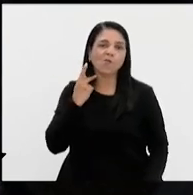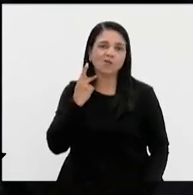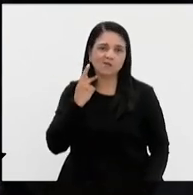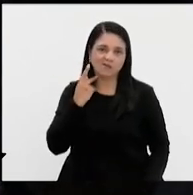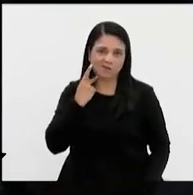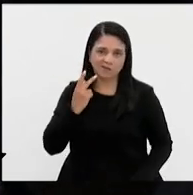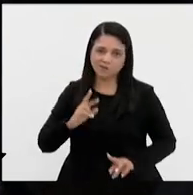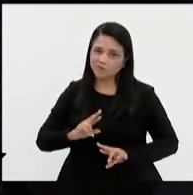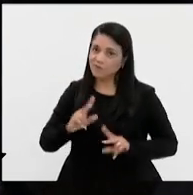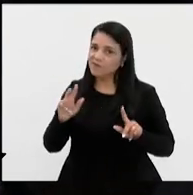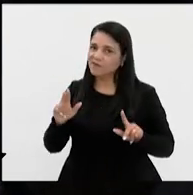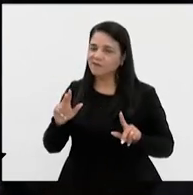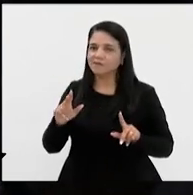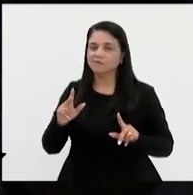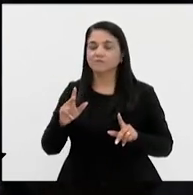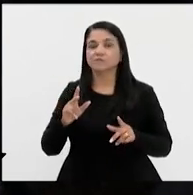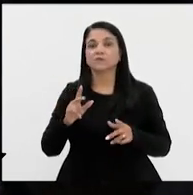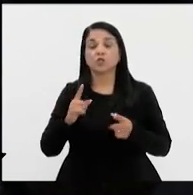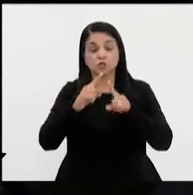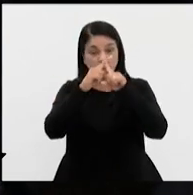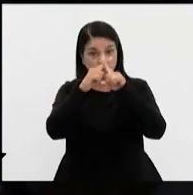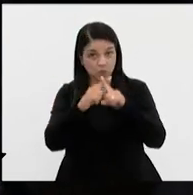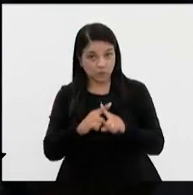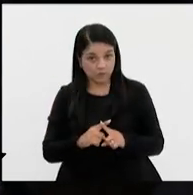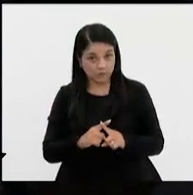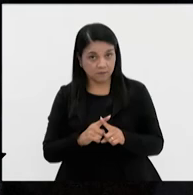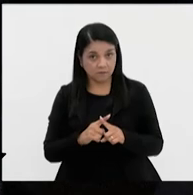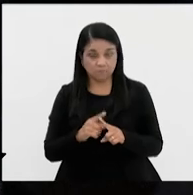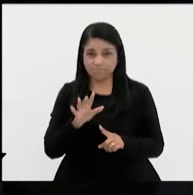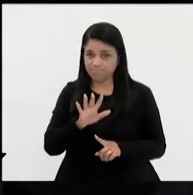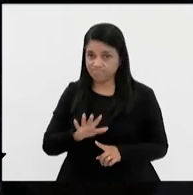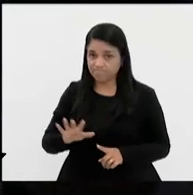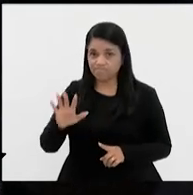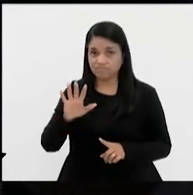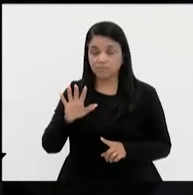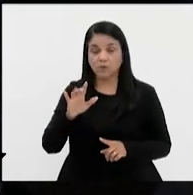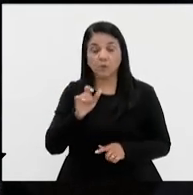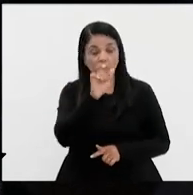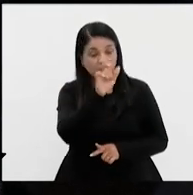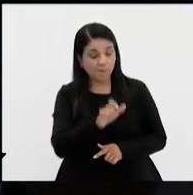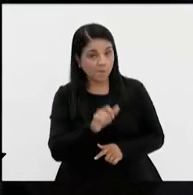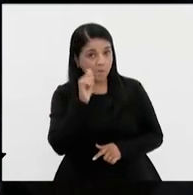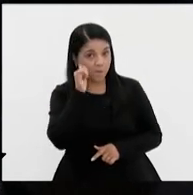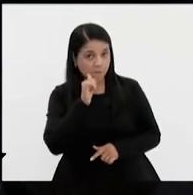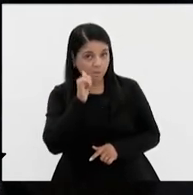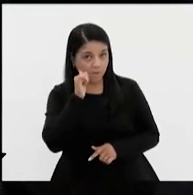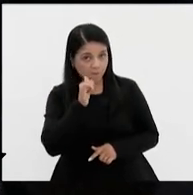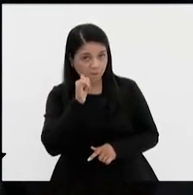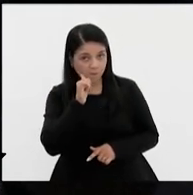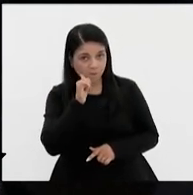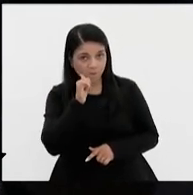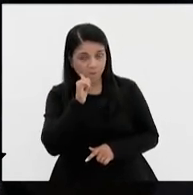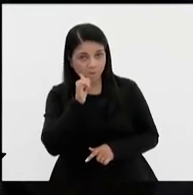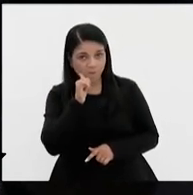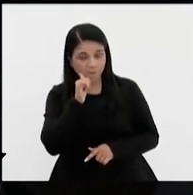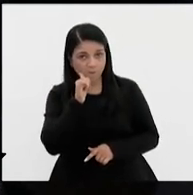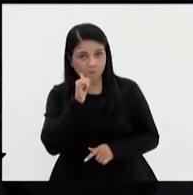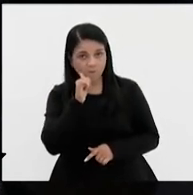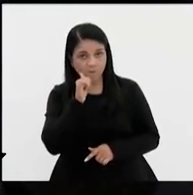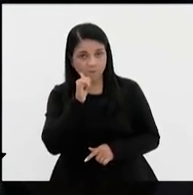Porque, em geral, nas competições, uma atleta feminina, se